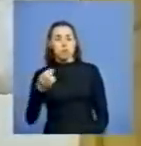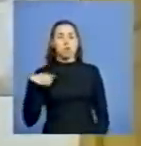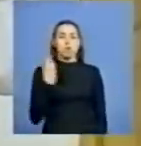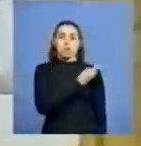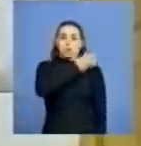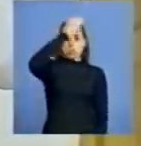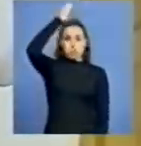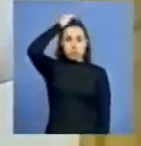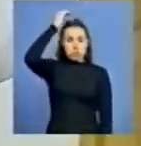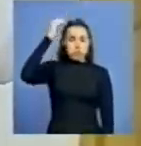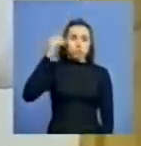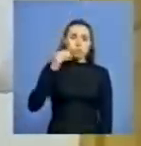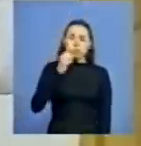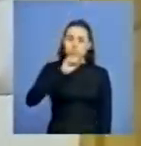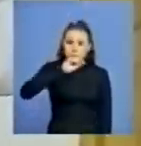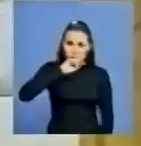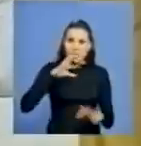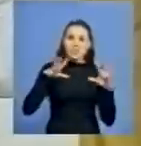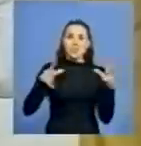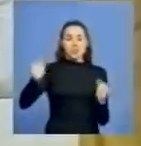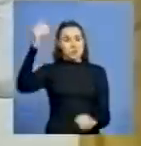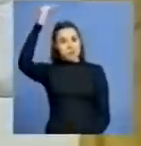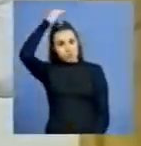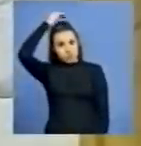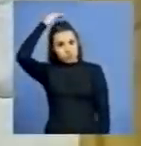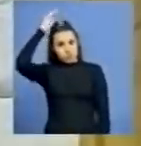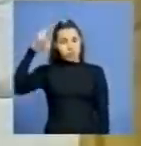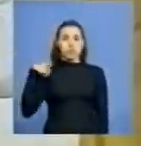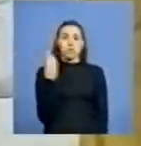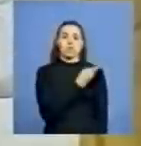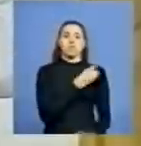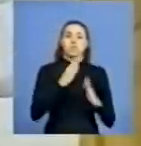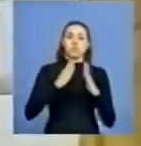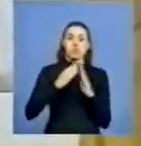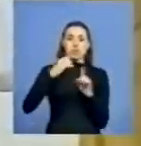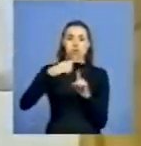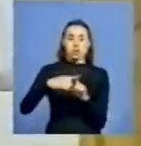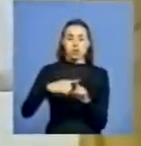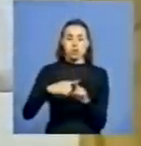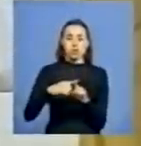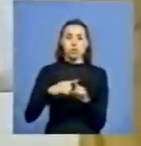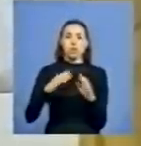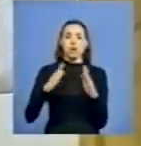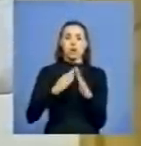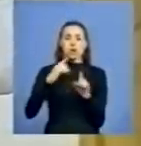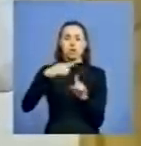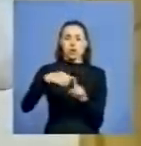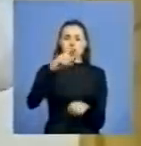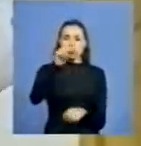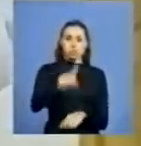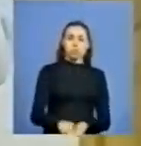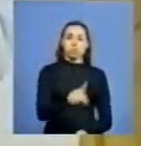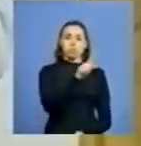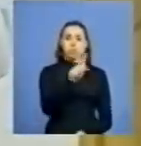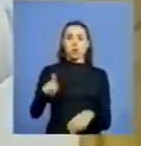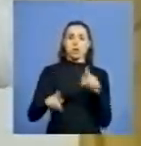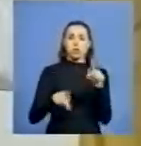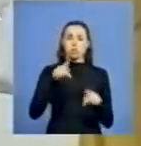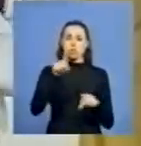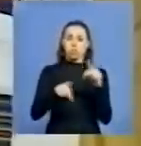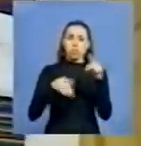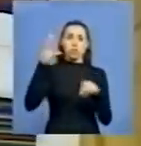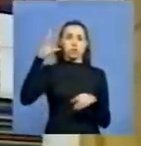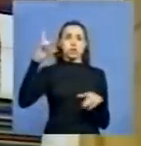Dom Paulo e com todos os bispos da nossa igreja e com todos os ministros do vosso